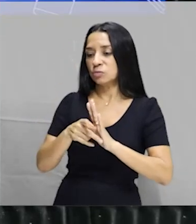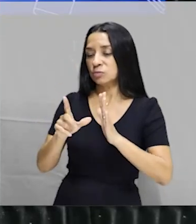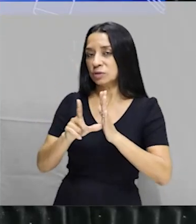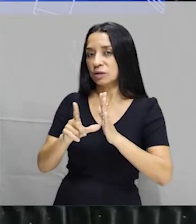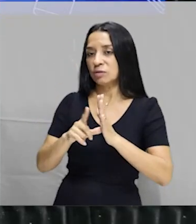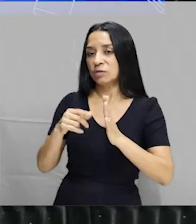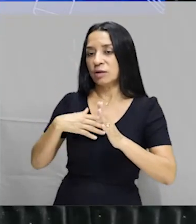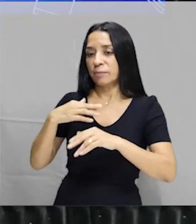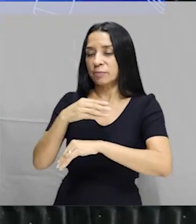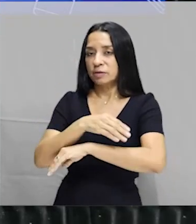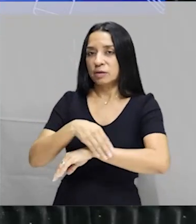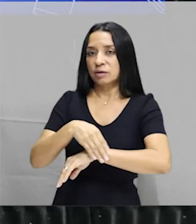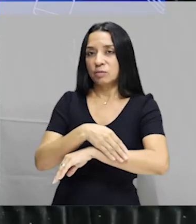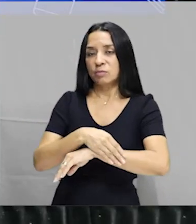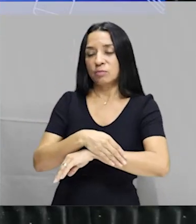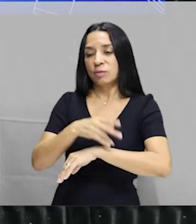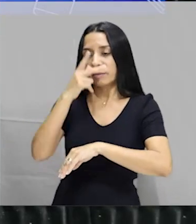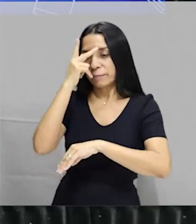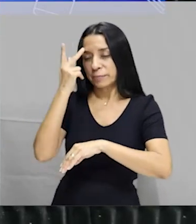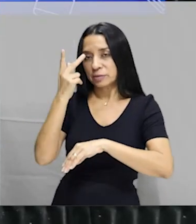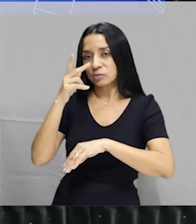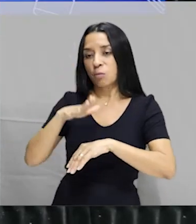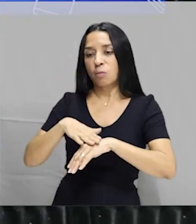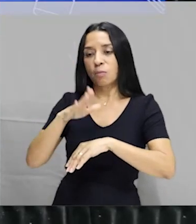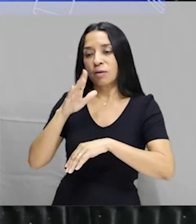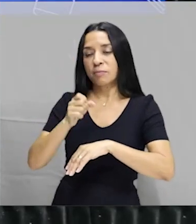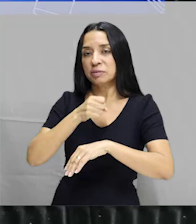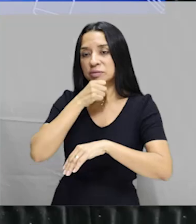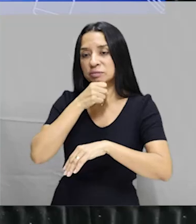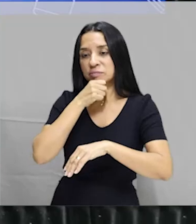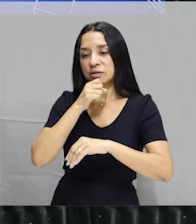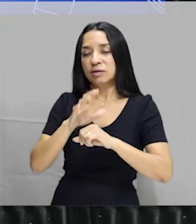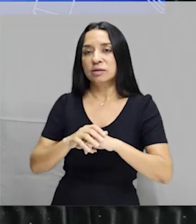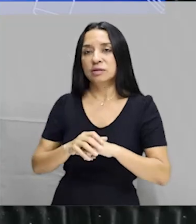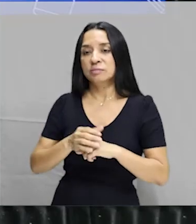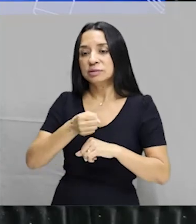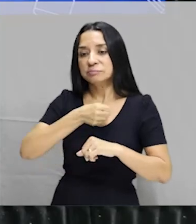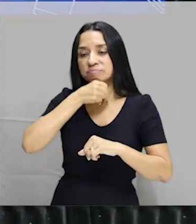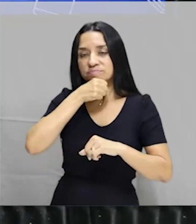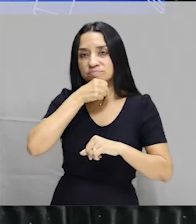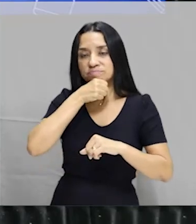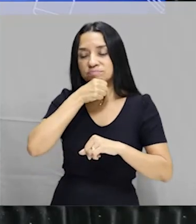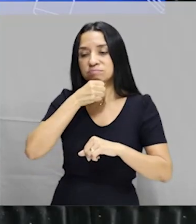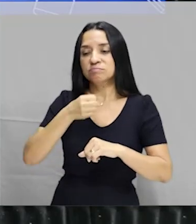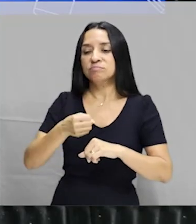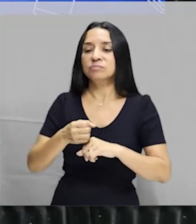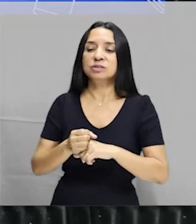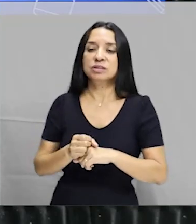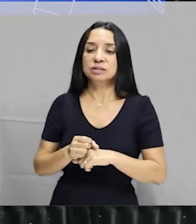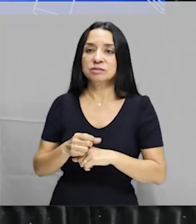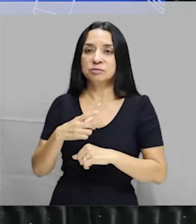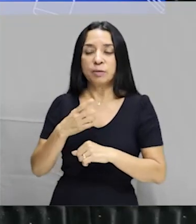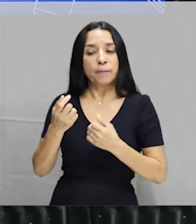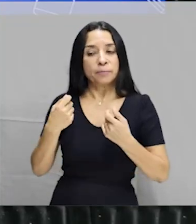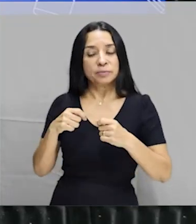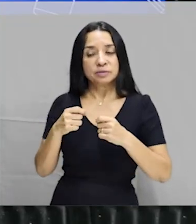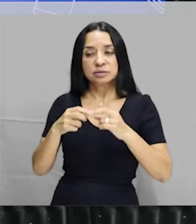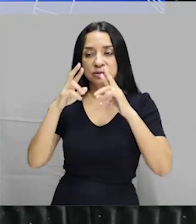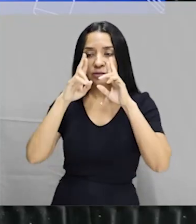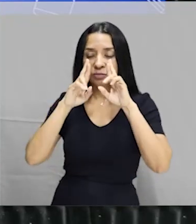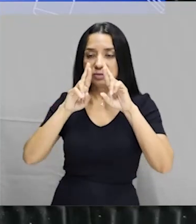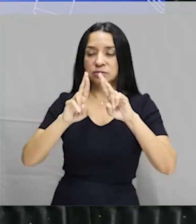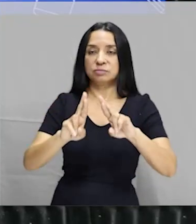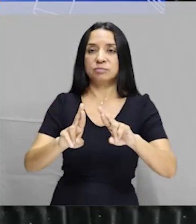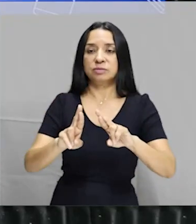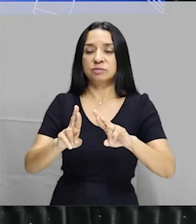que provavelmente é uma pessoa mais velha e que merece respeito. Não que quem seja mais novo não mereça, mas a forma de